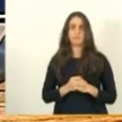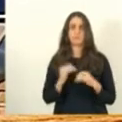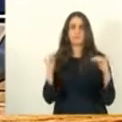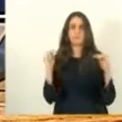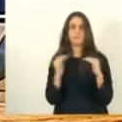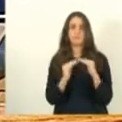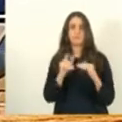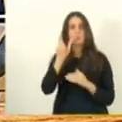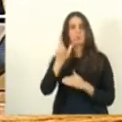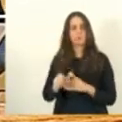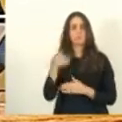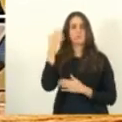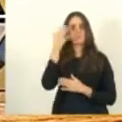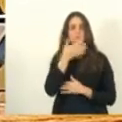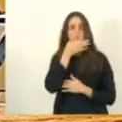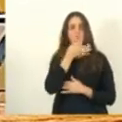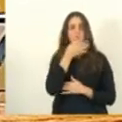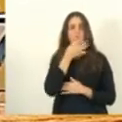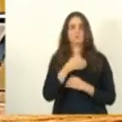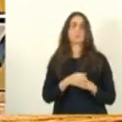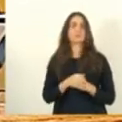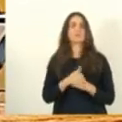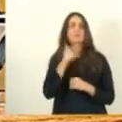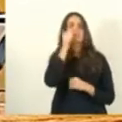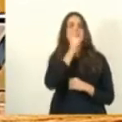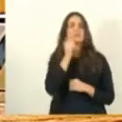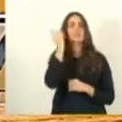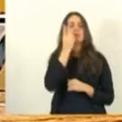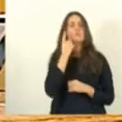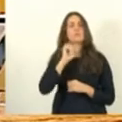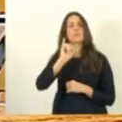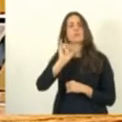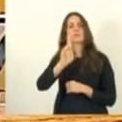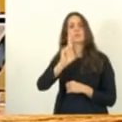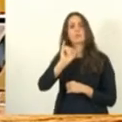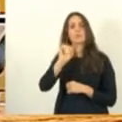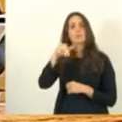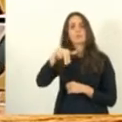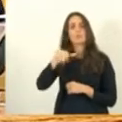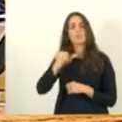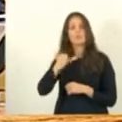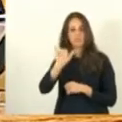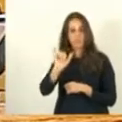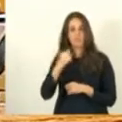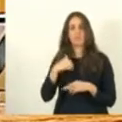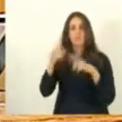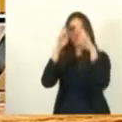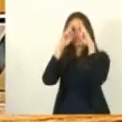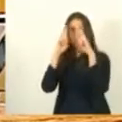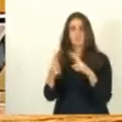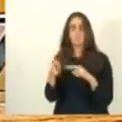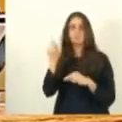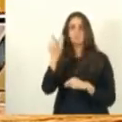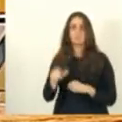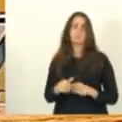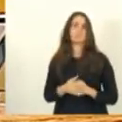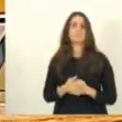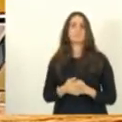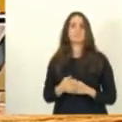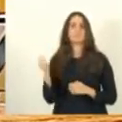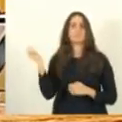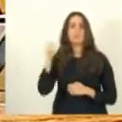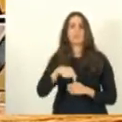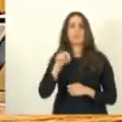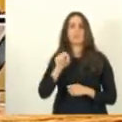concordar com a palavra de Vossa Excelência, a deputada Irine Lopes, no qual eu guardo um enorme respeito e consideração, veio